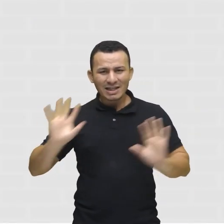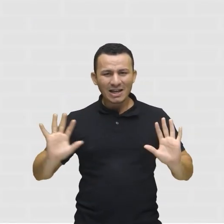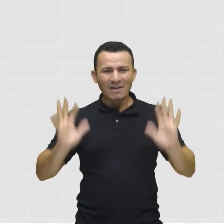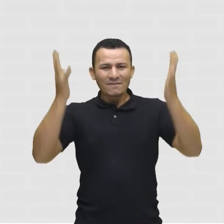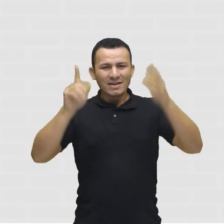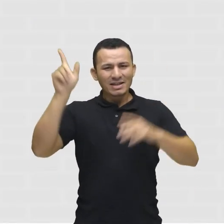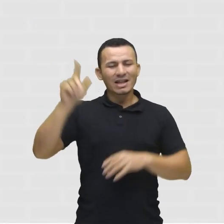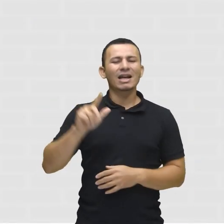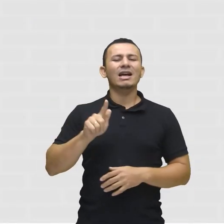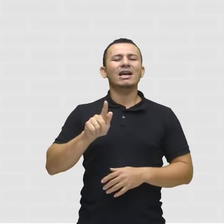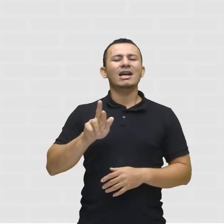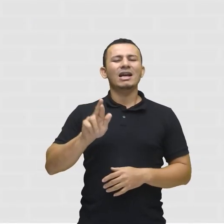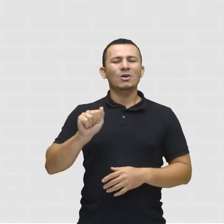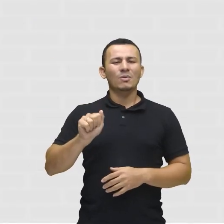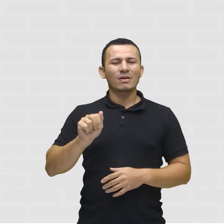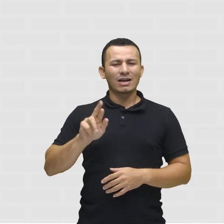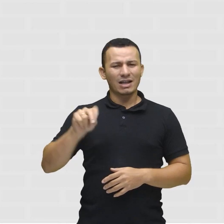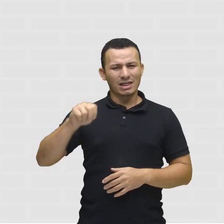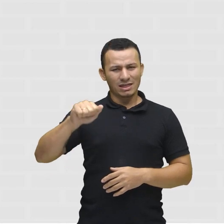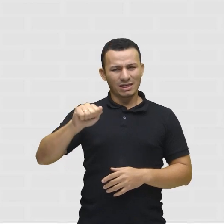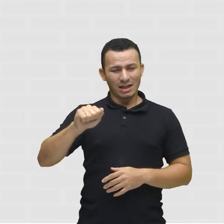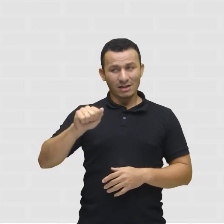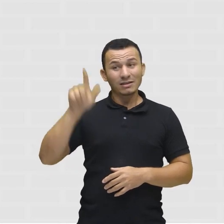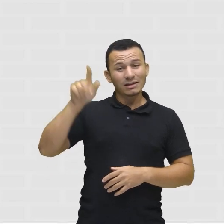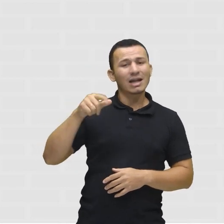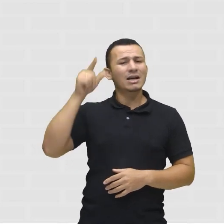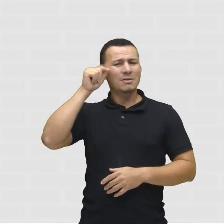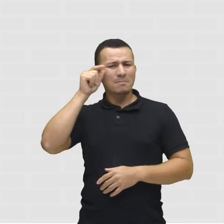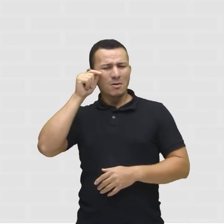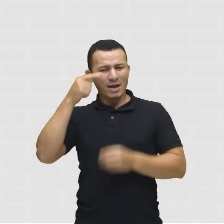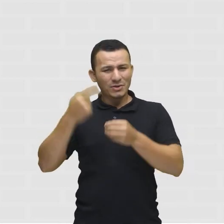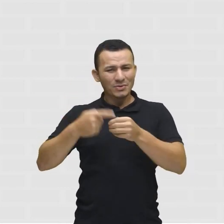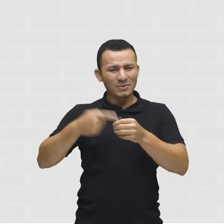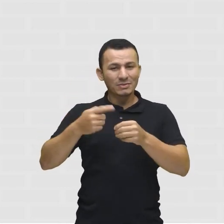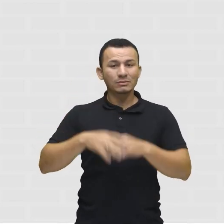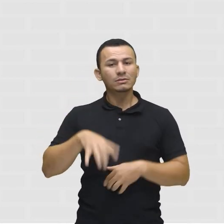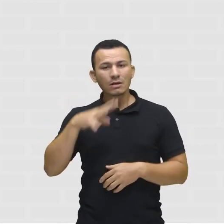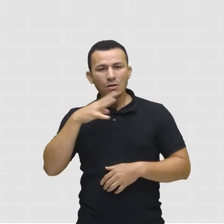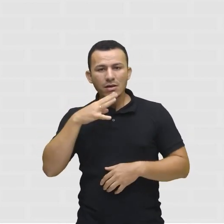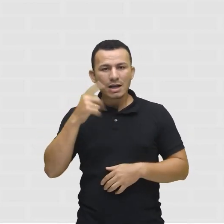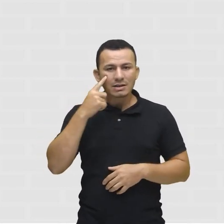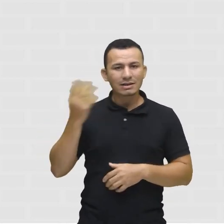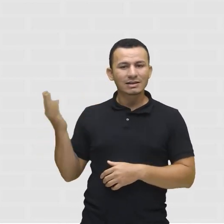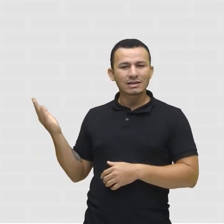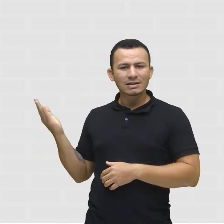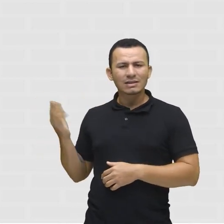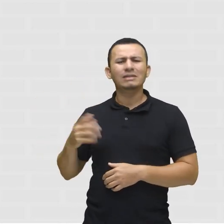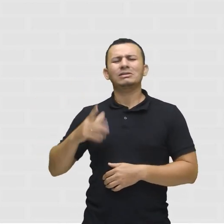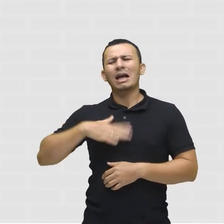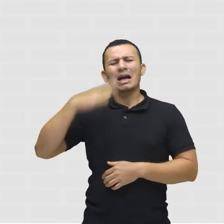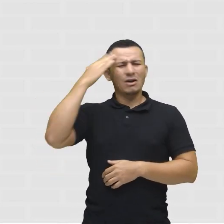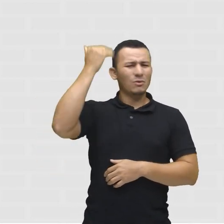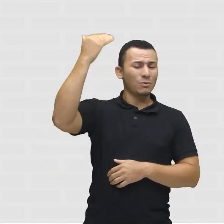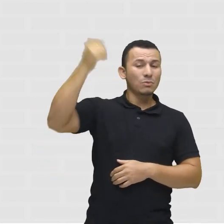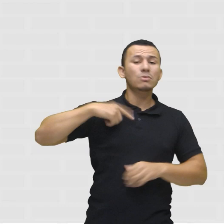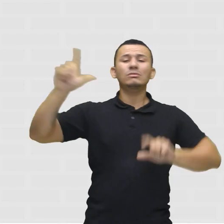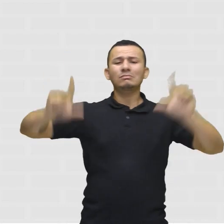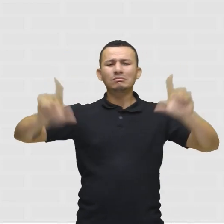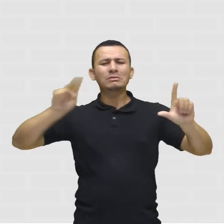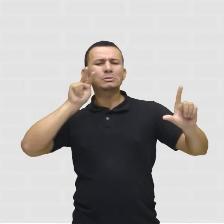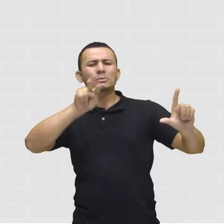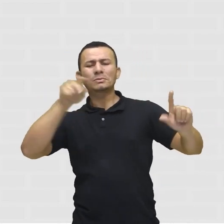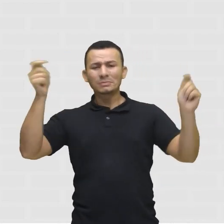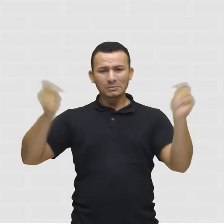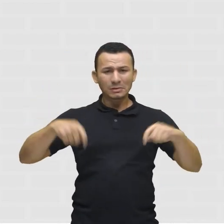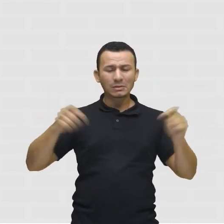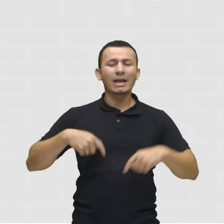né? Em Maués. Quem nunca viu assim a festa do Guaraná pela TV, né? Eu não